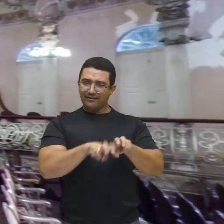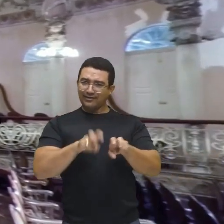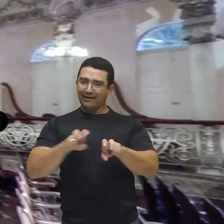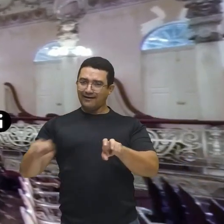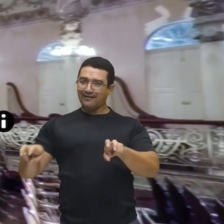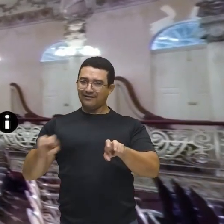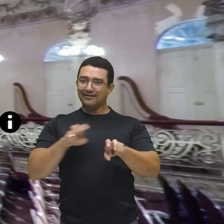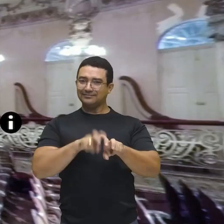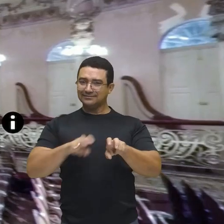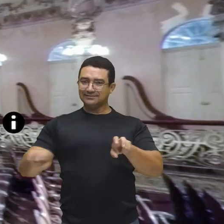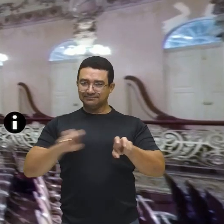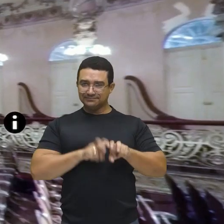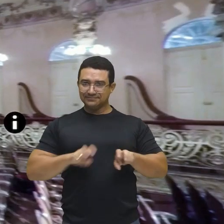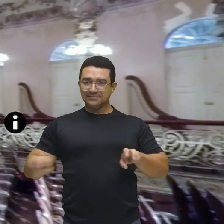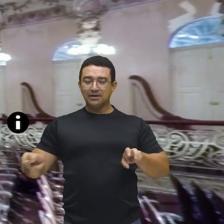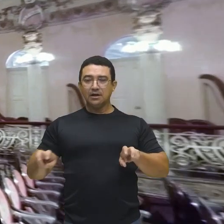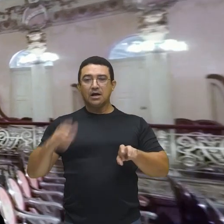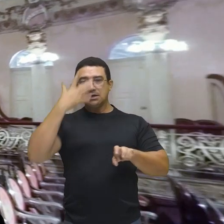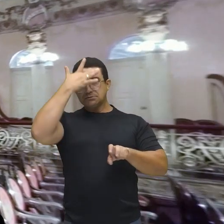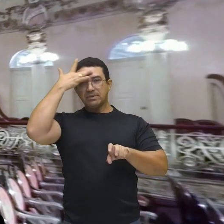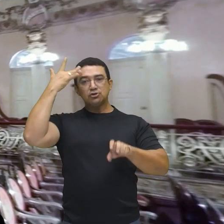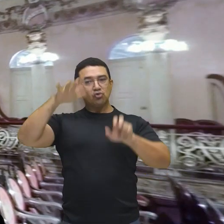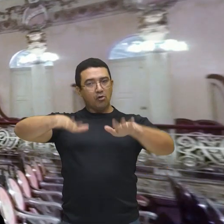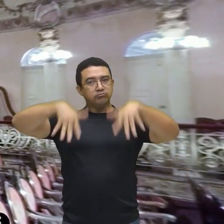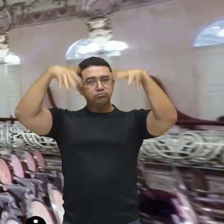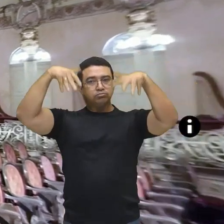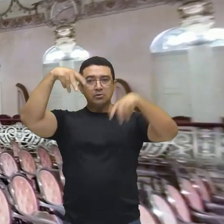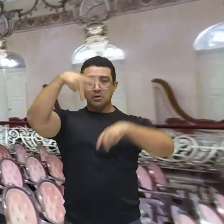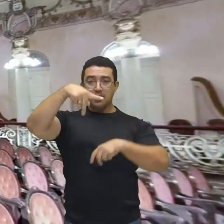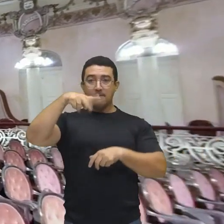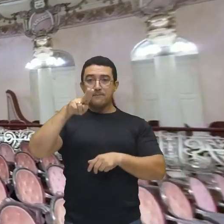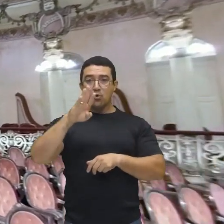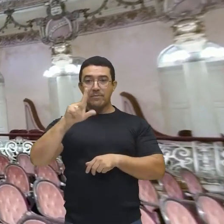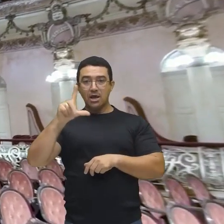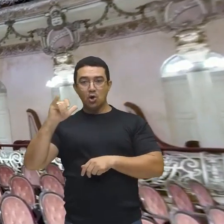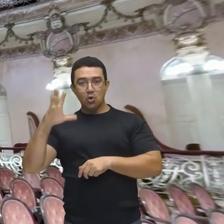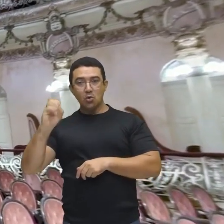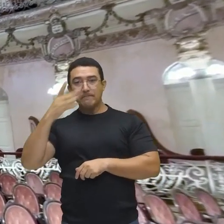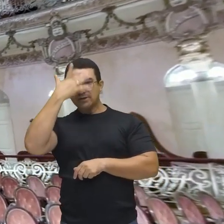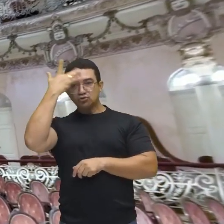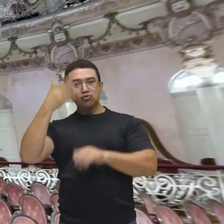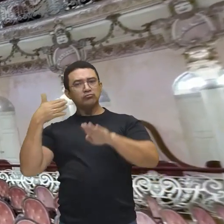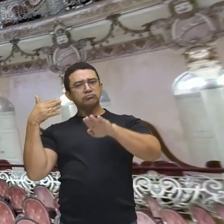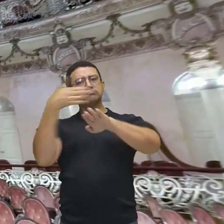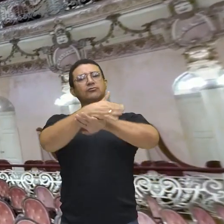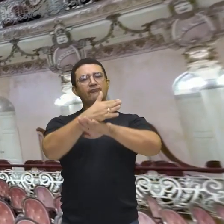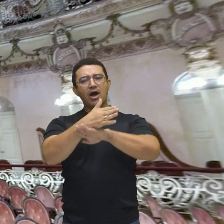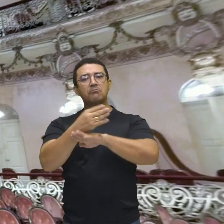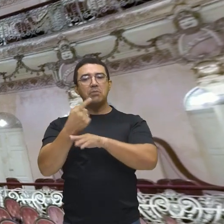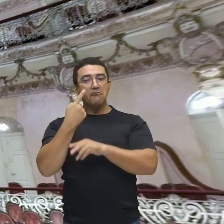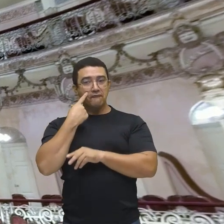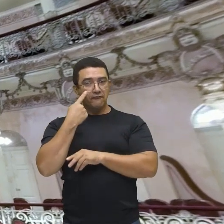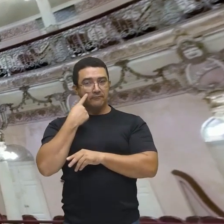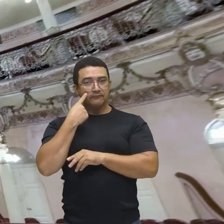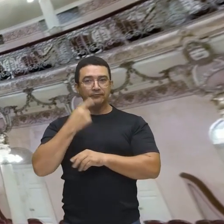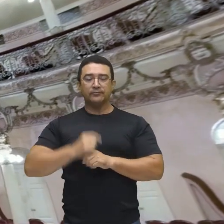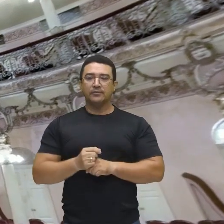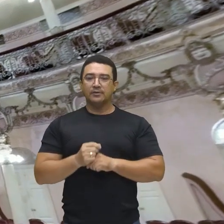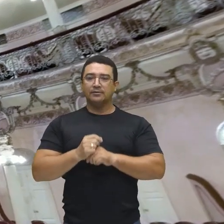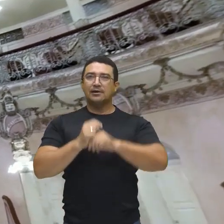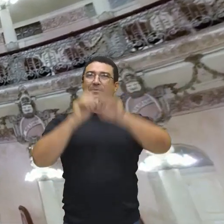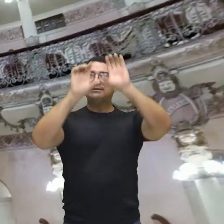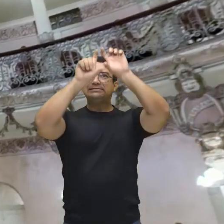Elas são a plateia. O público são as pessoas que vão assistir, certo? Aqui em cima fica o